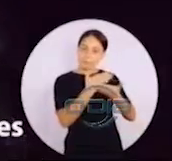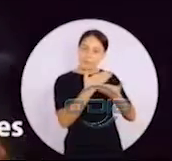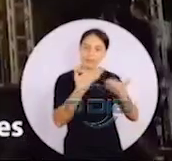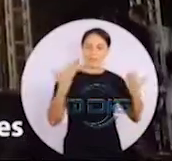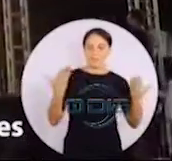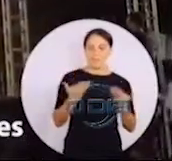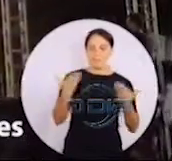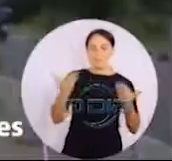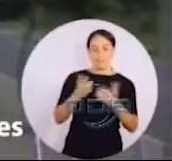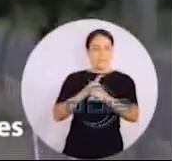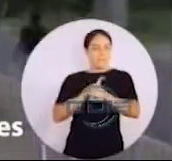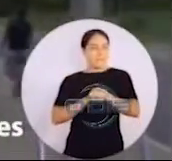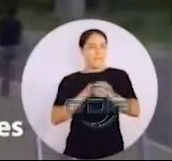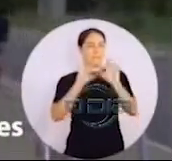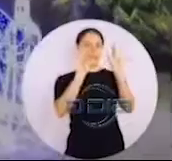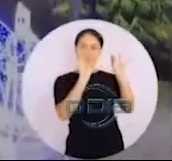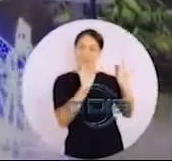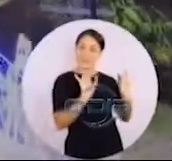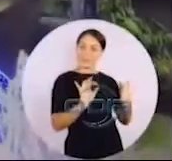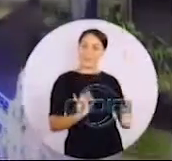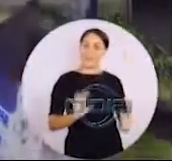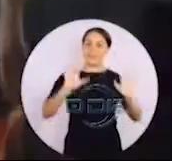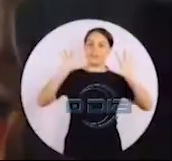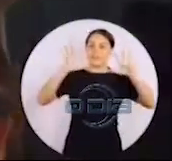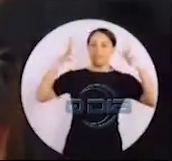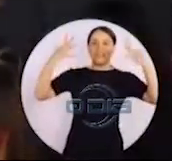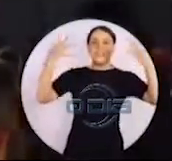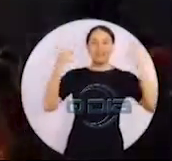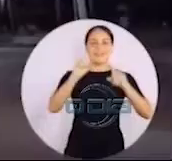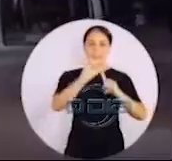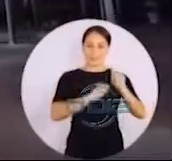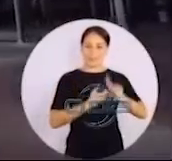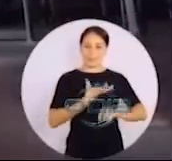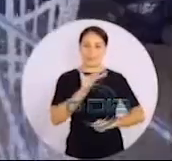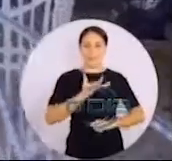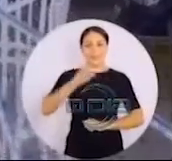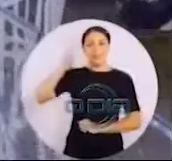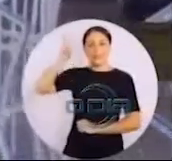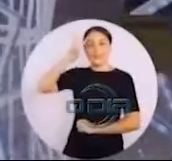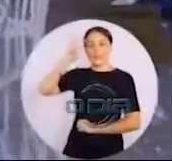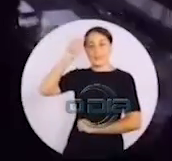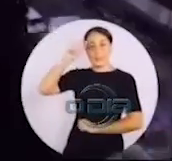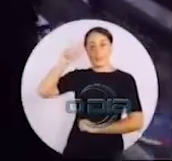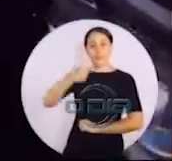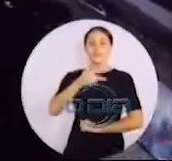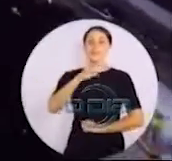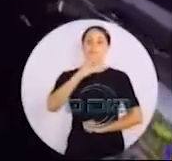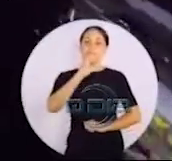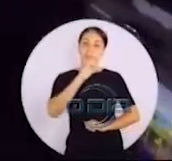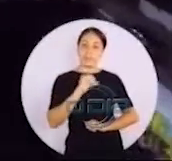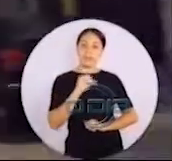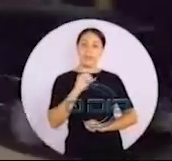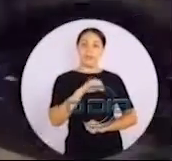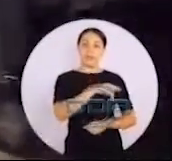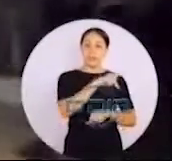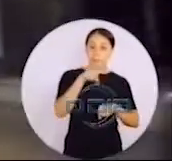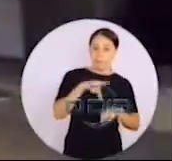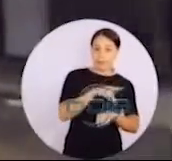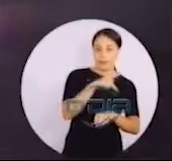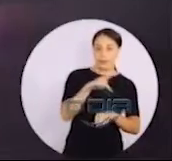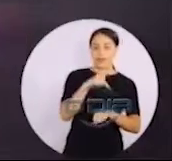Está aberta a temporada de comemorações de fim de ano de Timon. Terça-feira, dia 29, na Praça São José,